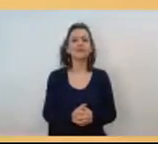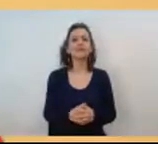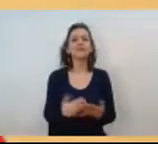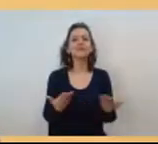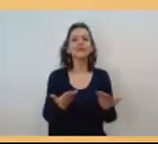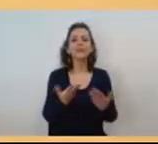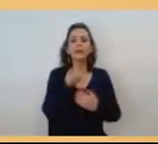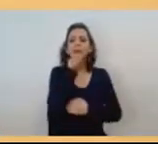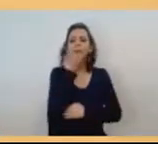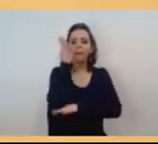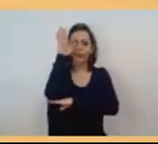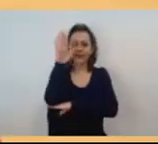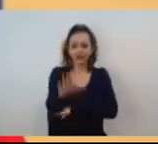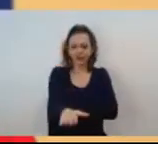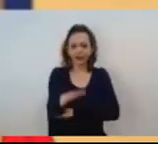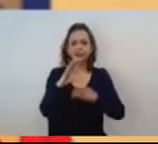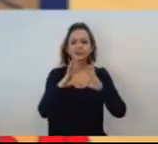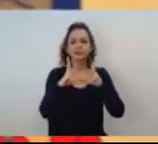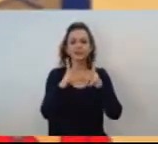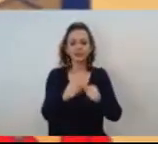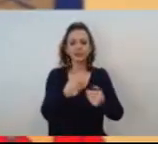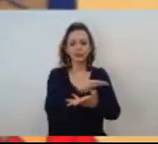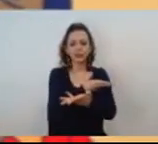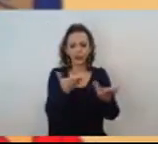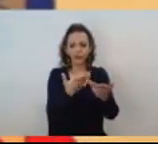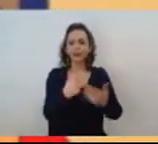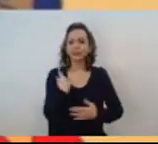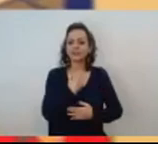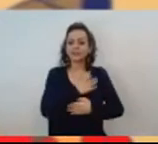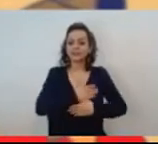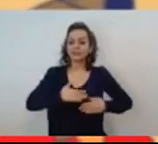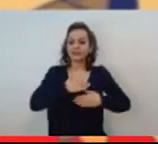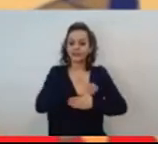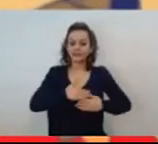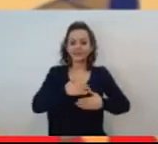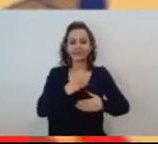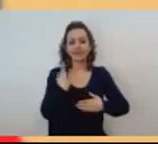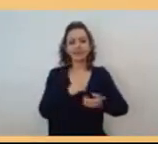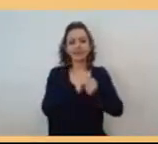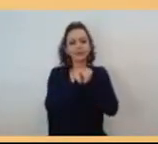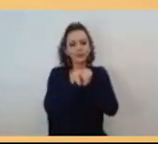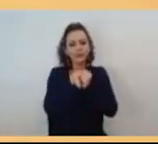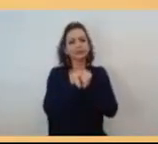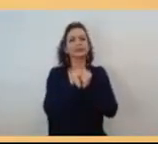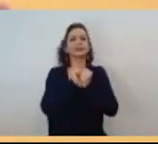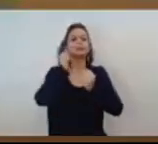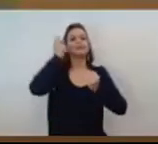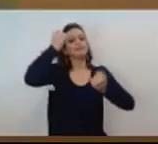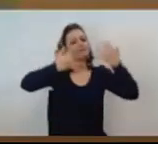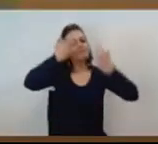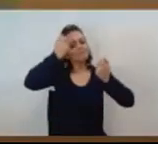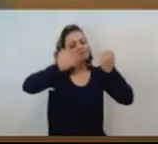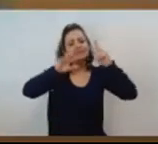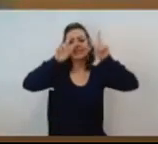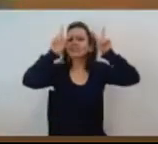satisfação em estarmos aqui juntos para falar de um tema tão importante para nós brasileiros e brasileiras